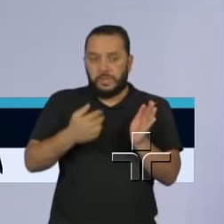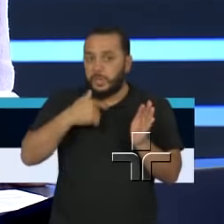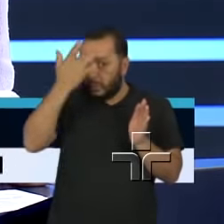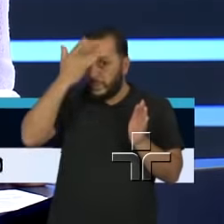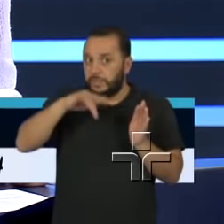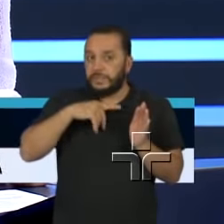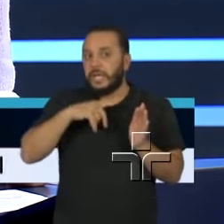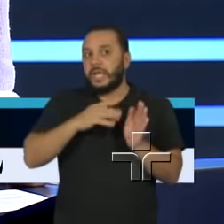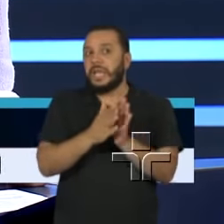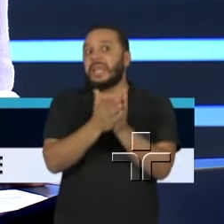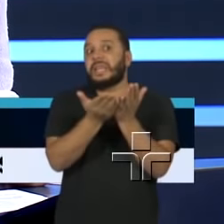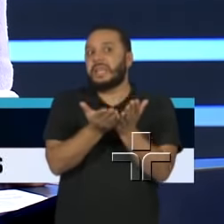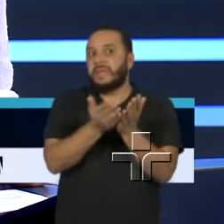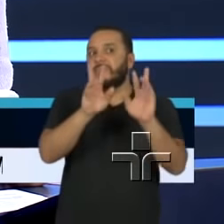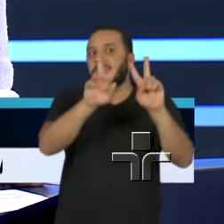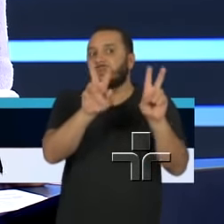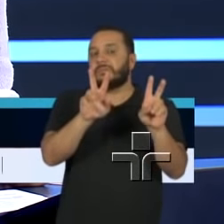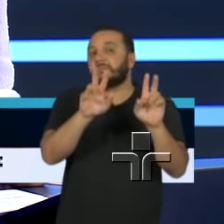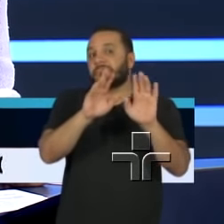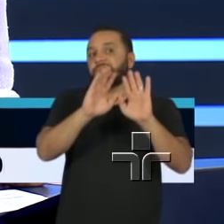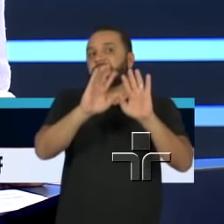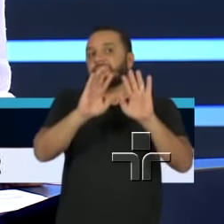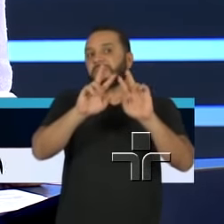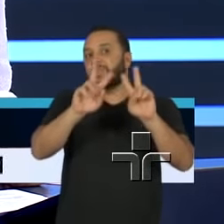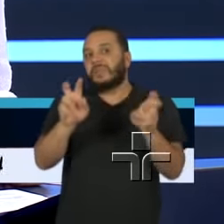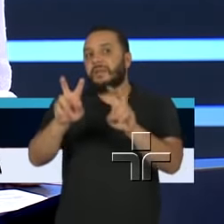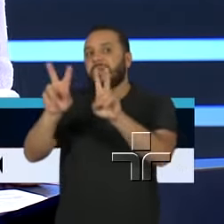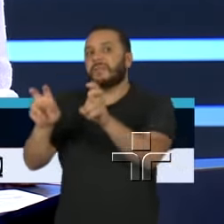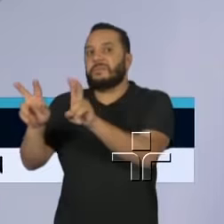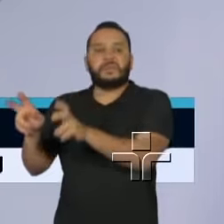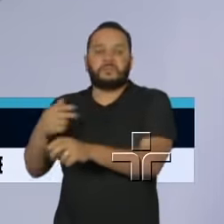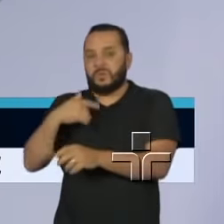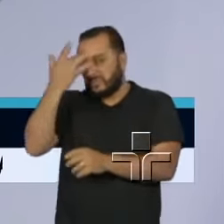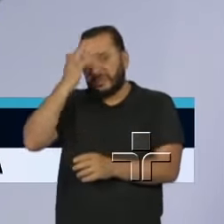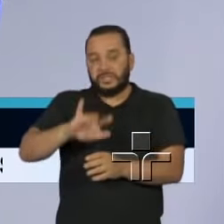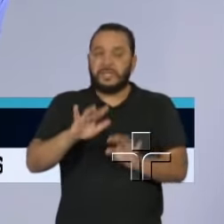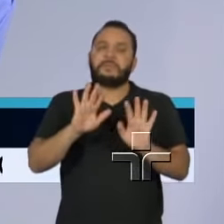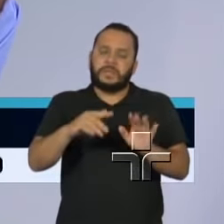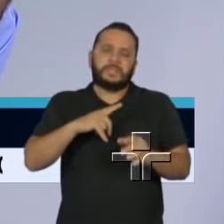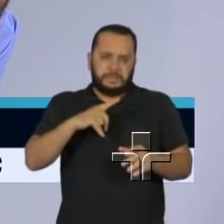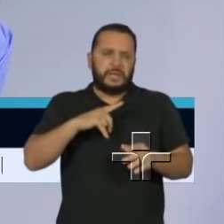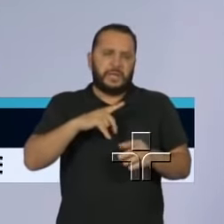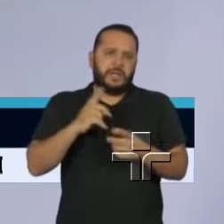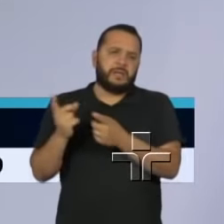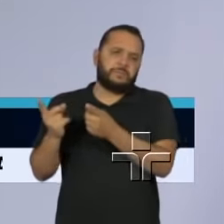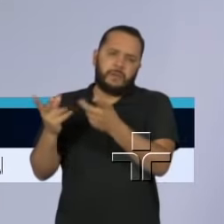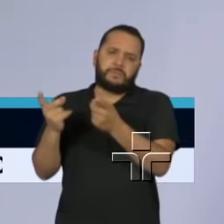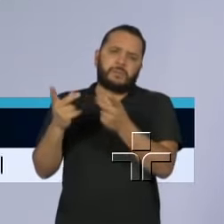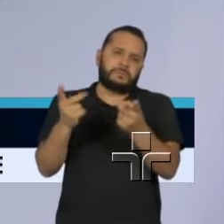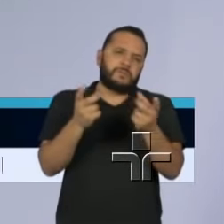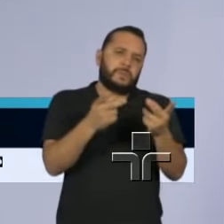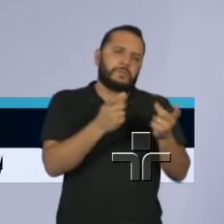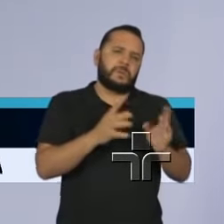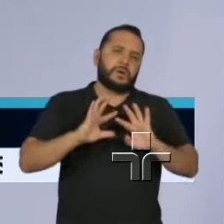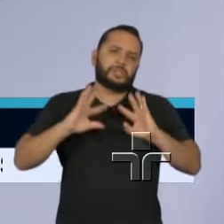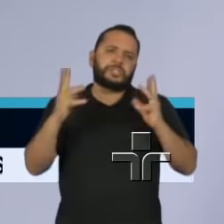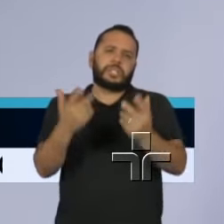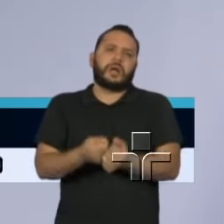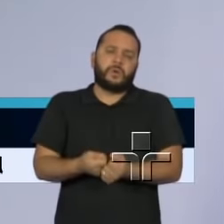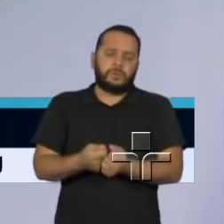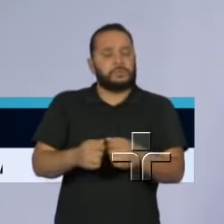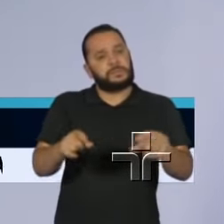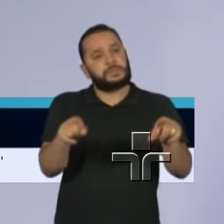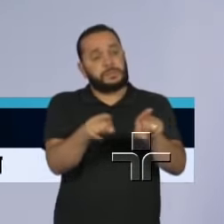quais os livros que, de fato, puxaram esse crescimento. Mas acho que é um crescimento mais geral e acho que a